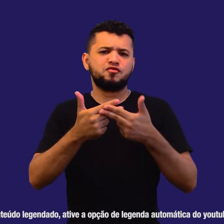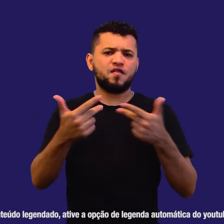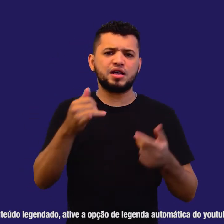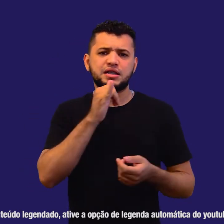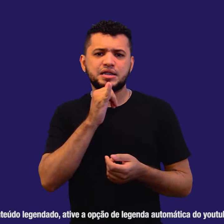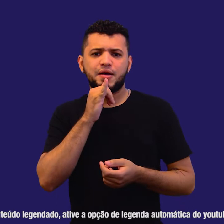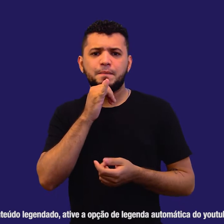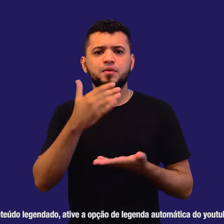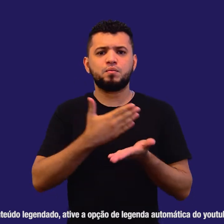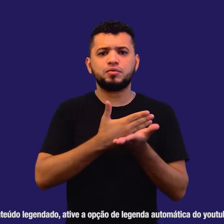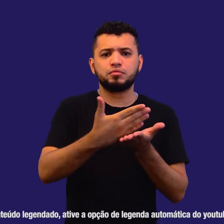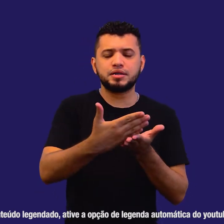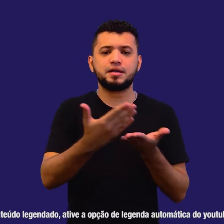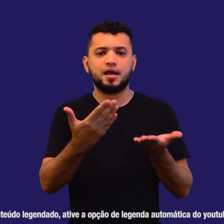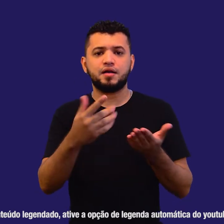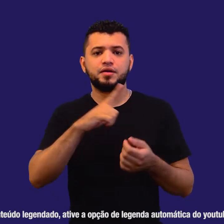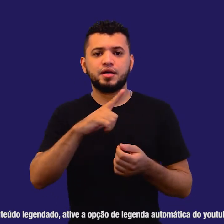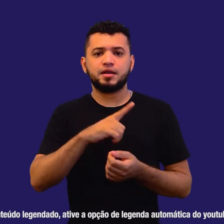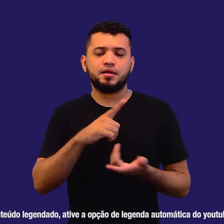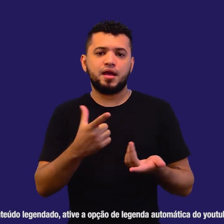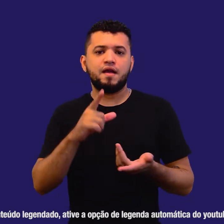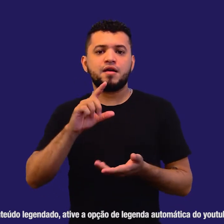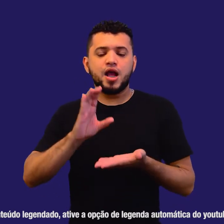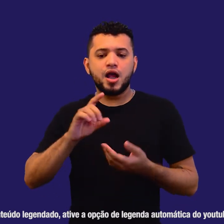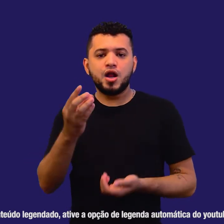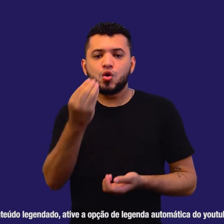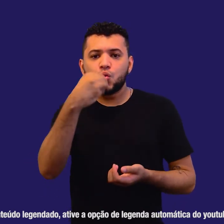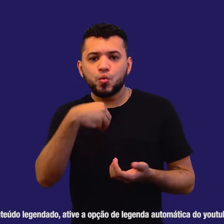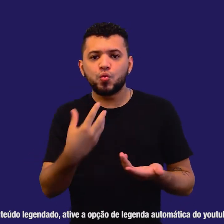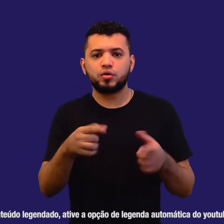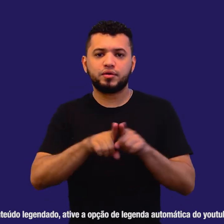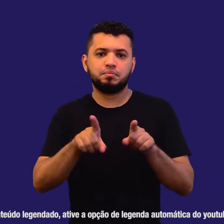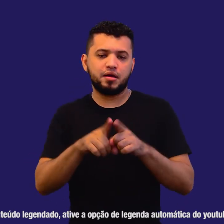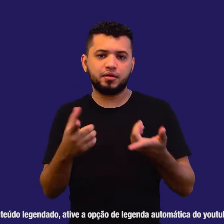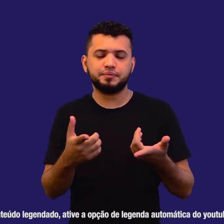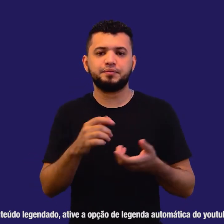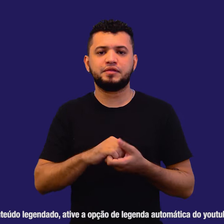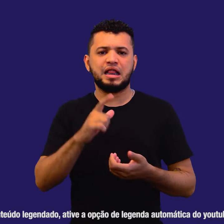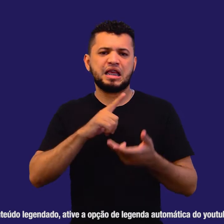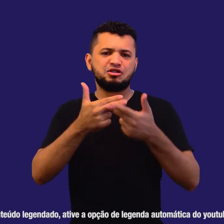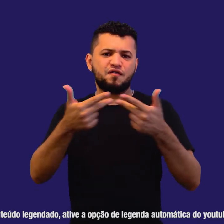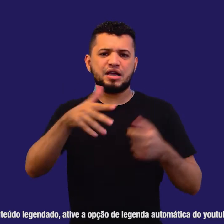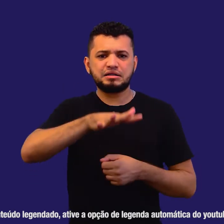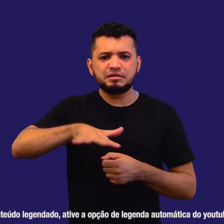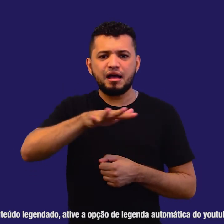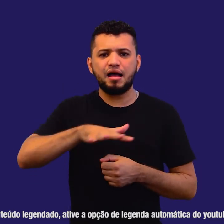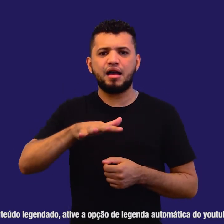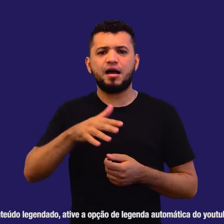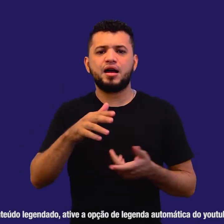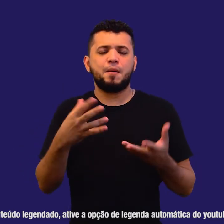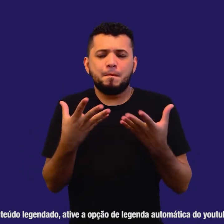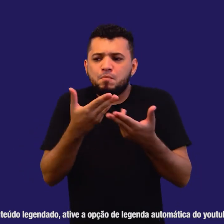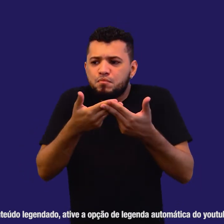exemplos de iniciativas com ou sem fins lucrativos, e é importante dizer que são variadas, né? São vários nichos, um mundo de